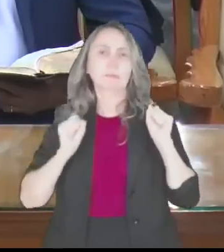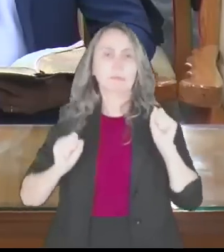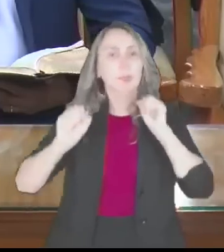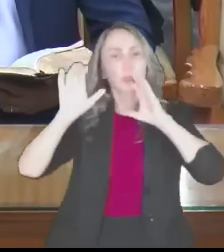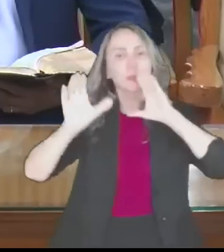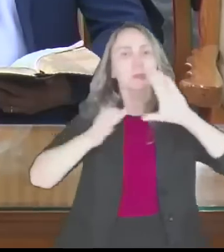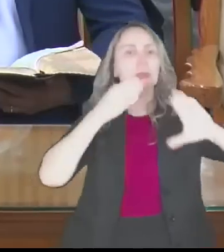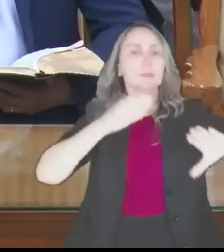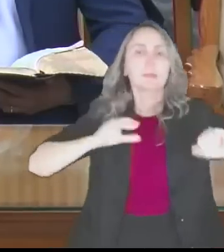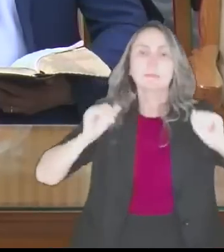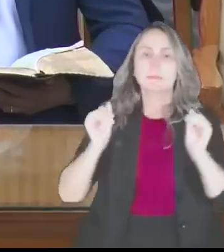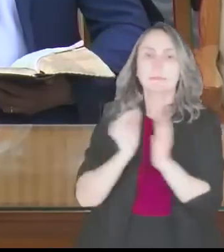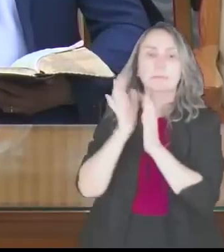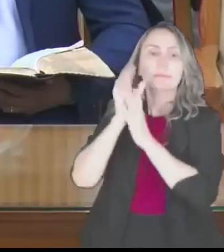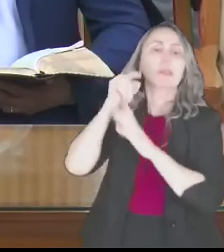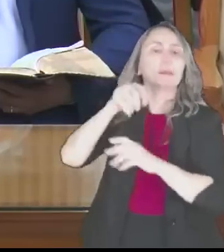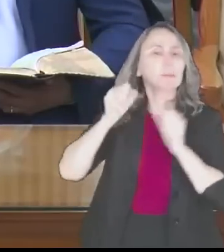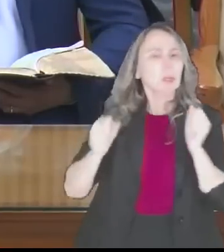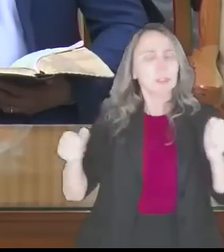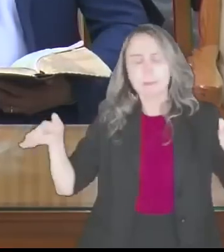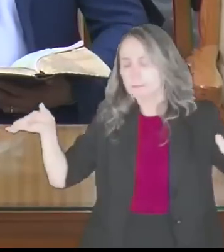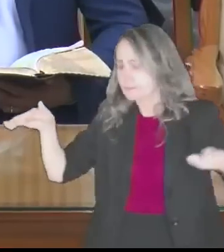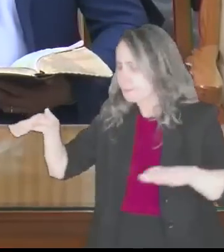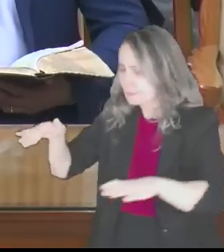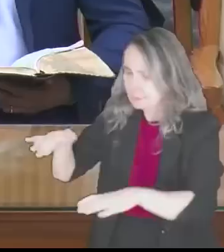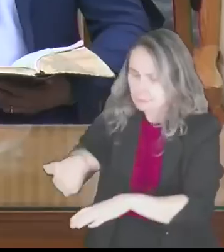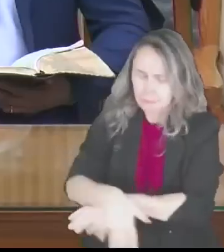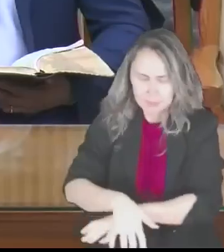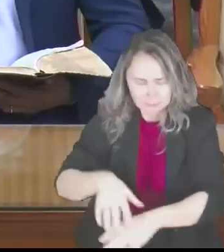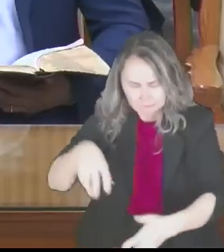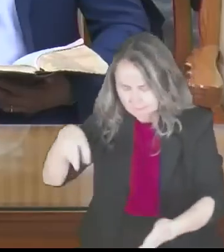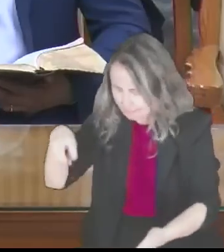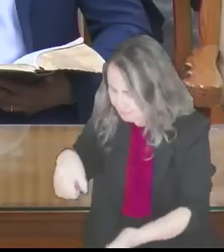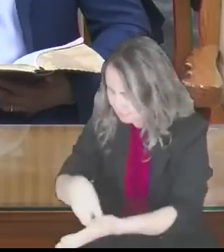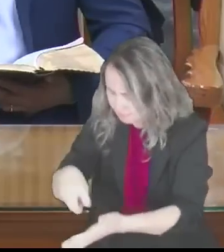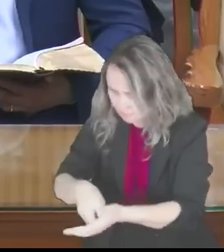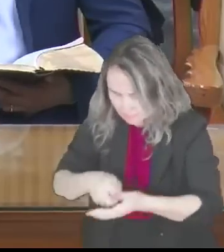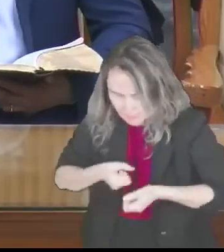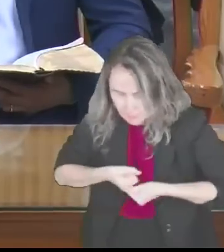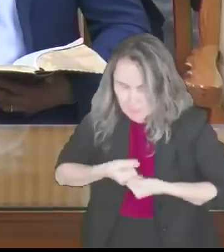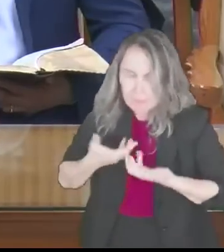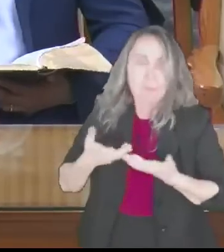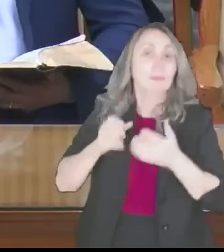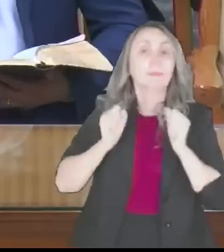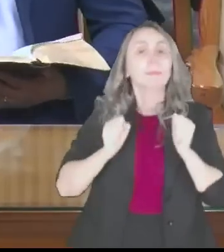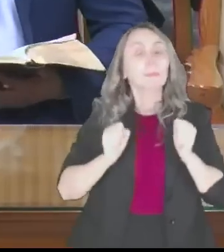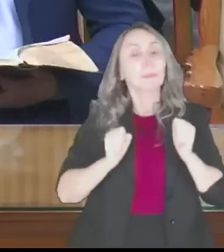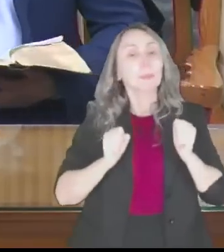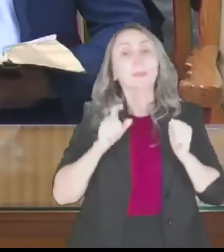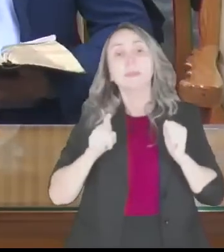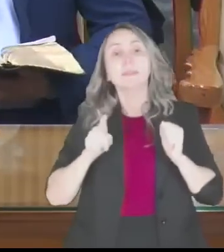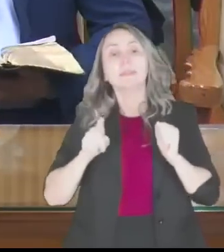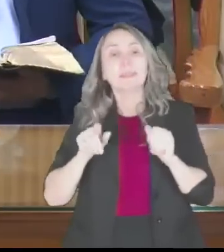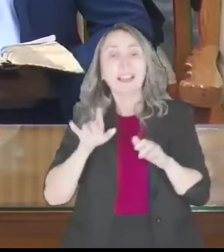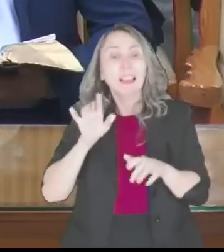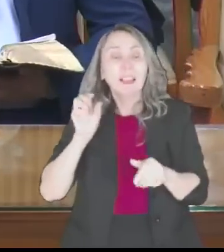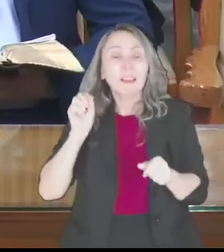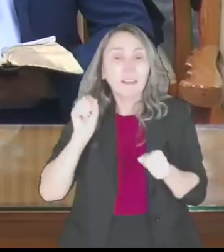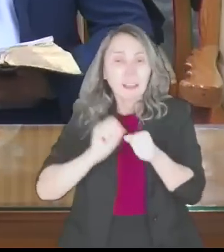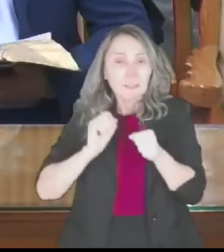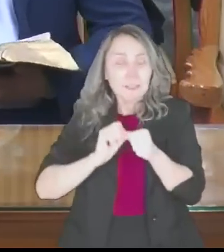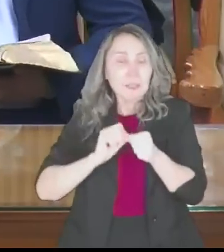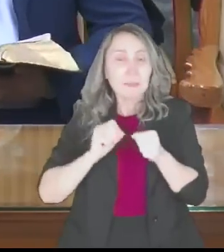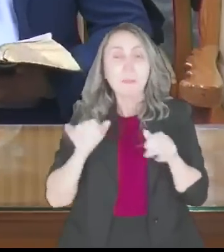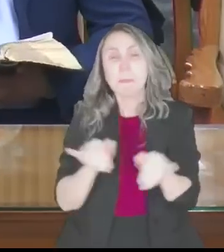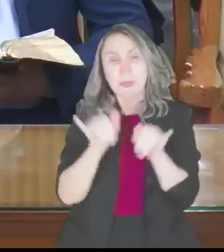Ali você tem que se prostrar. Ali você tem que muitas vezes, ali você pode fazer até meninice, glória a Deus. Ninguém está vendo, só está